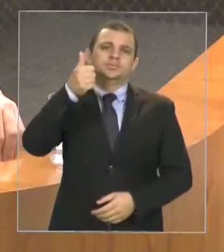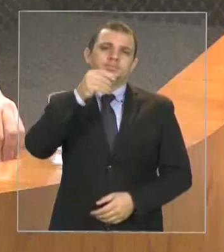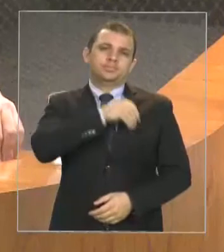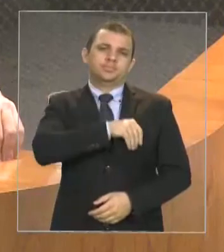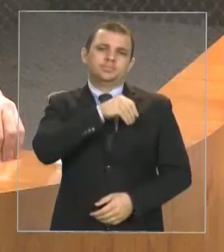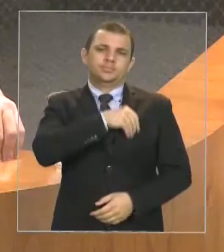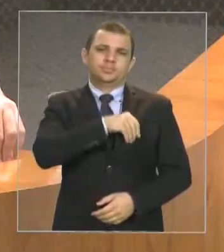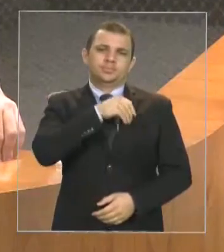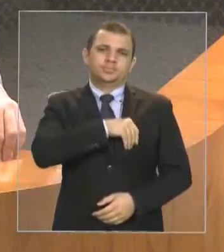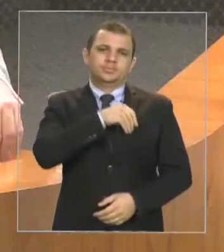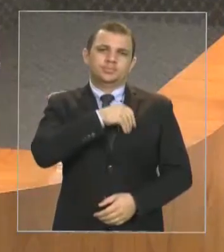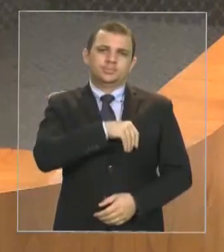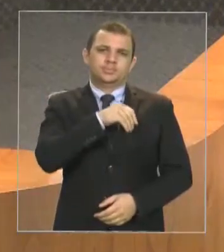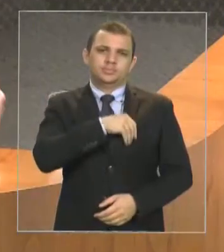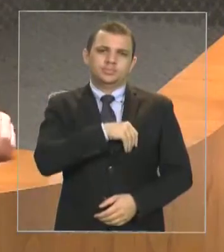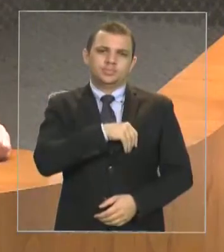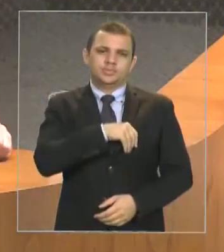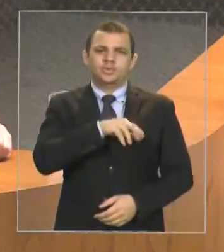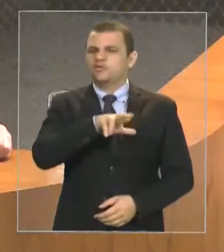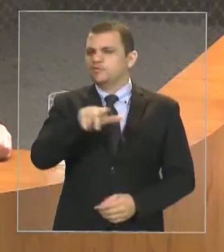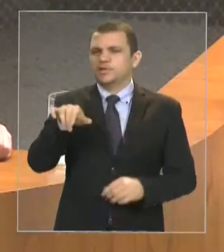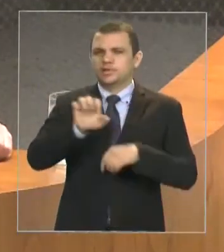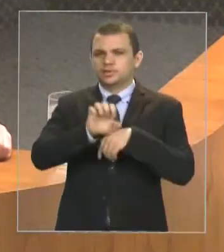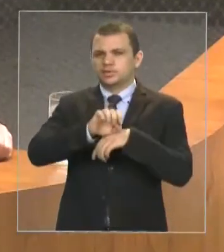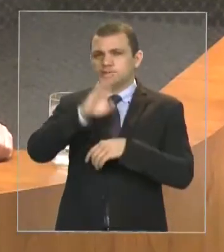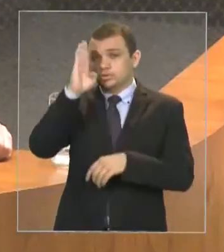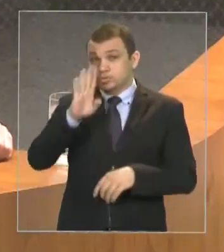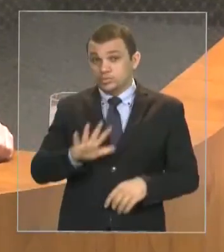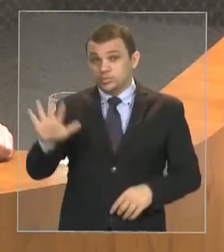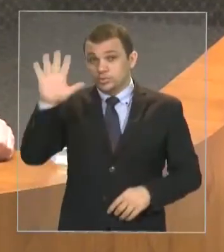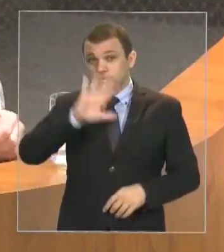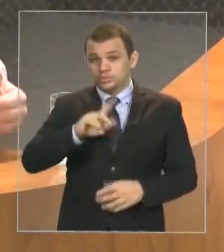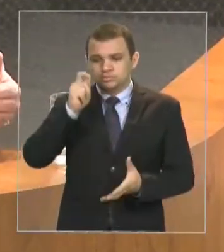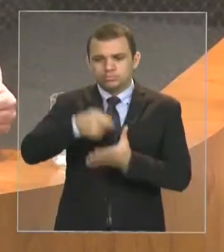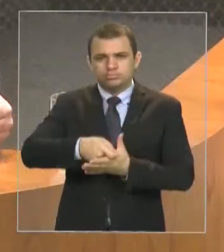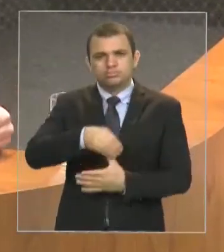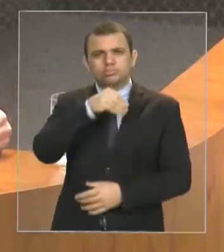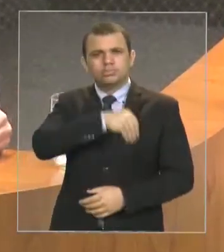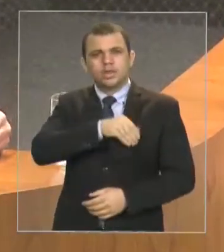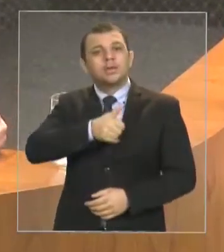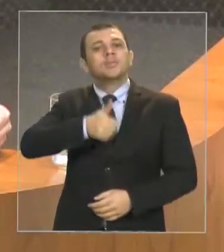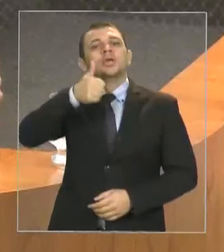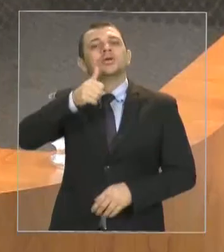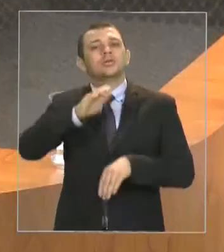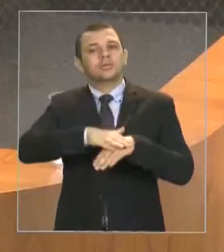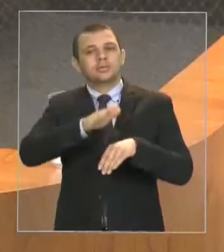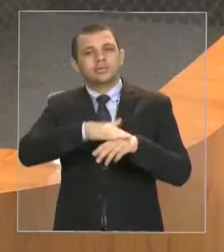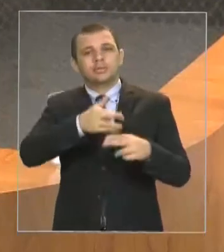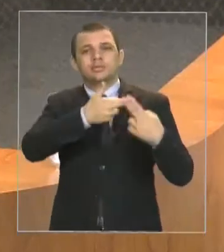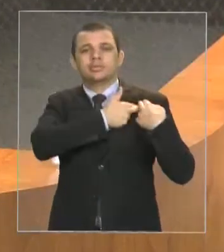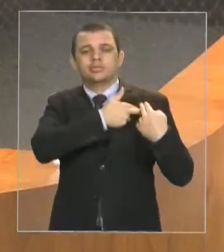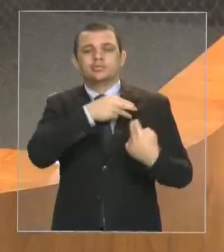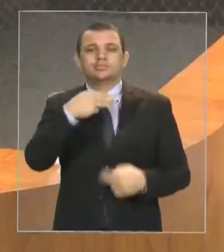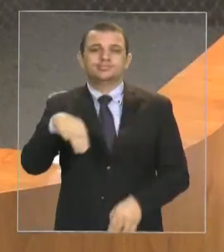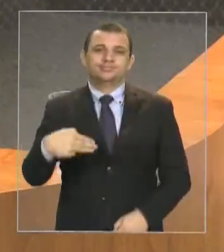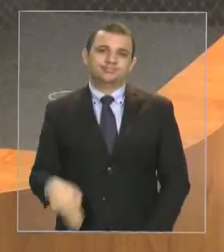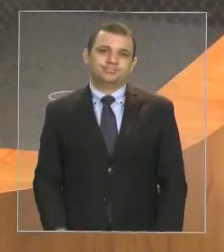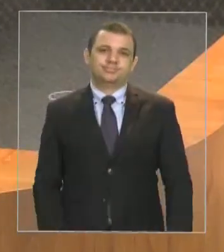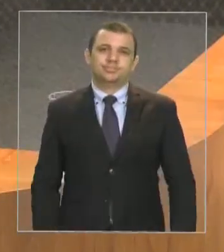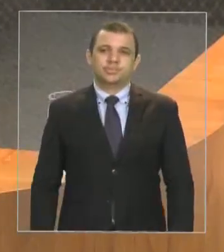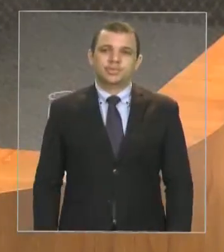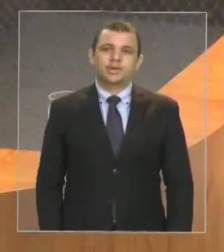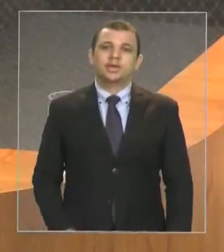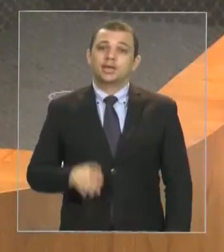Verde, dentre todos os estados brasileiros. Isso é um orgulho para nós, isso é fruto de uma luta, é importante